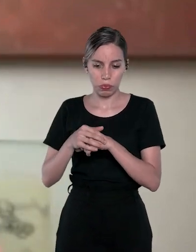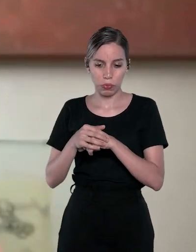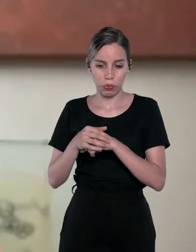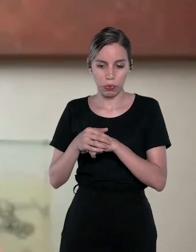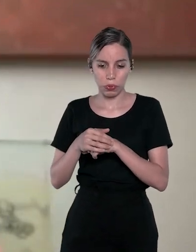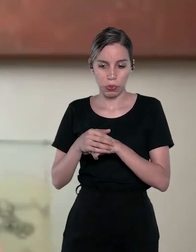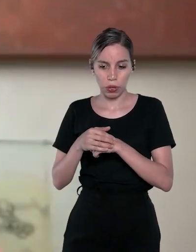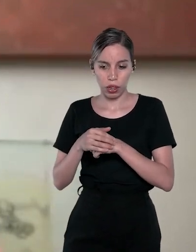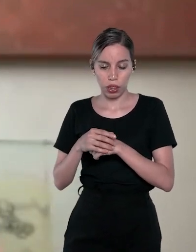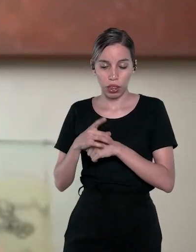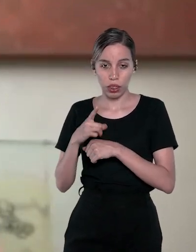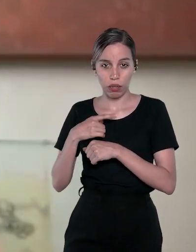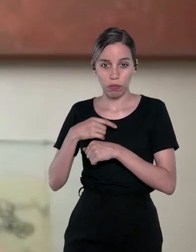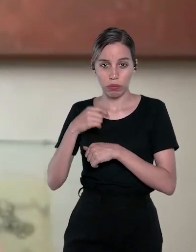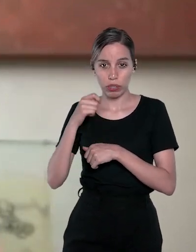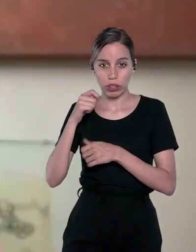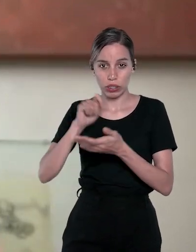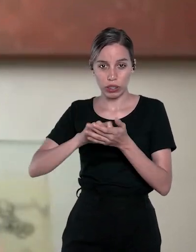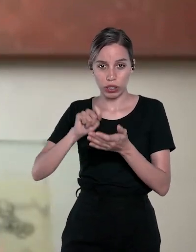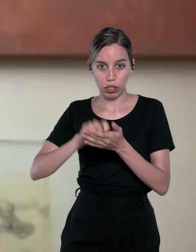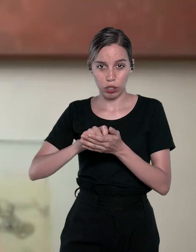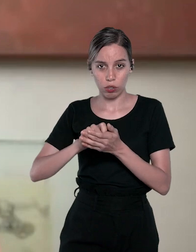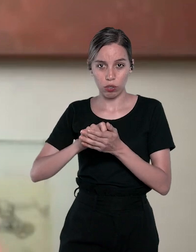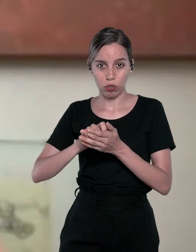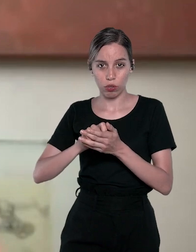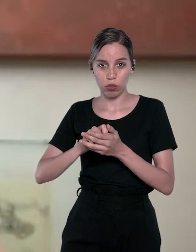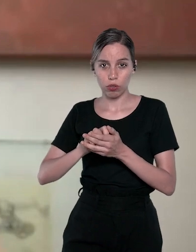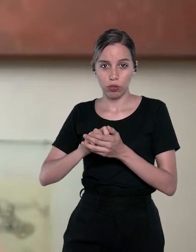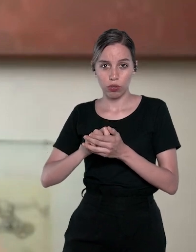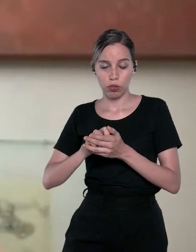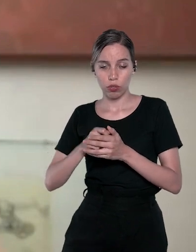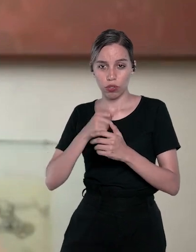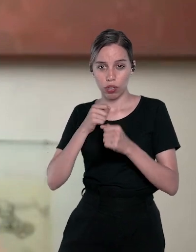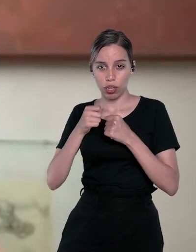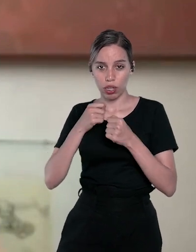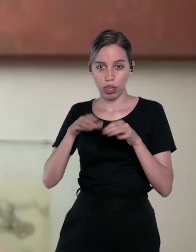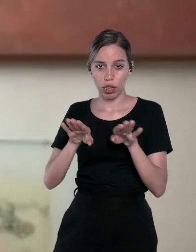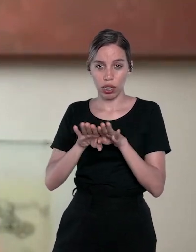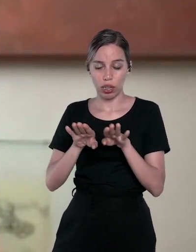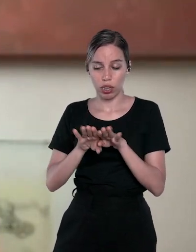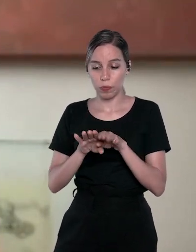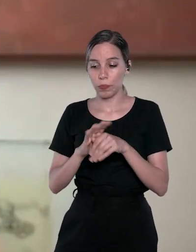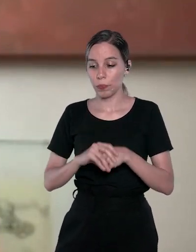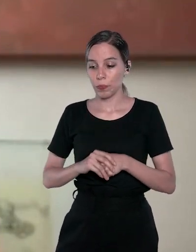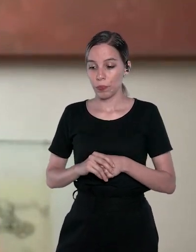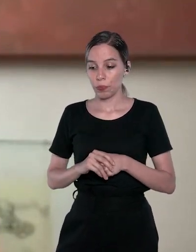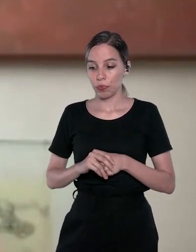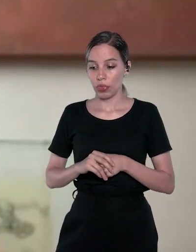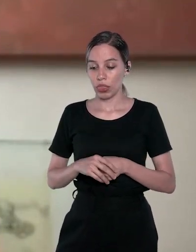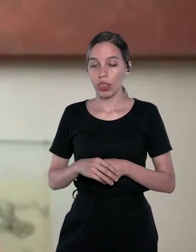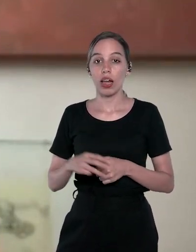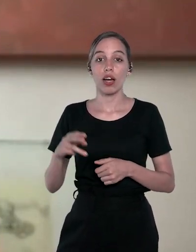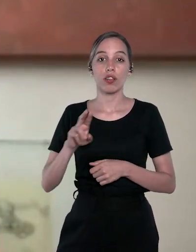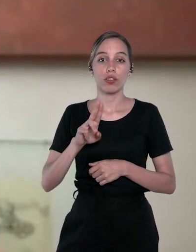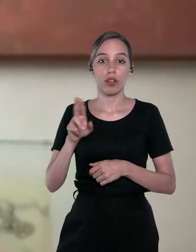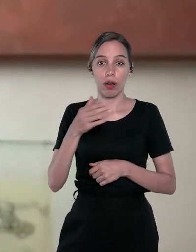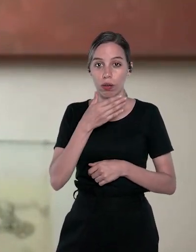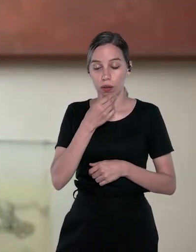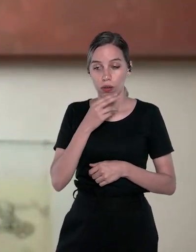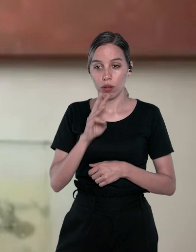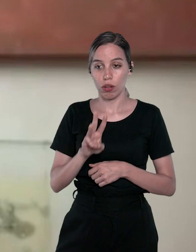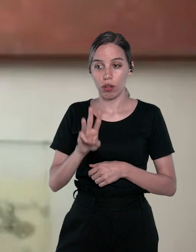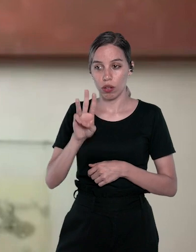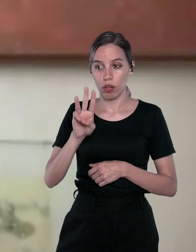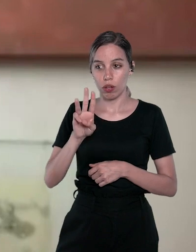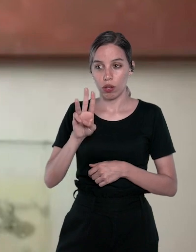pelo escritor e jornalista Humberto Werneck. Ele é um perfilador magnífico, Humberto. Ele fez um perfil,